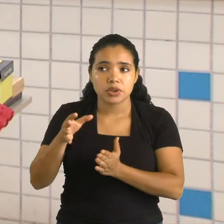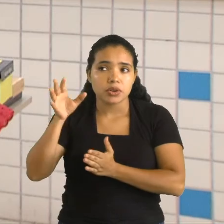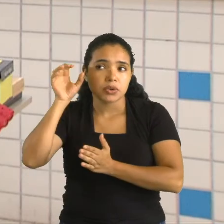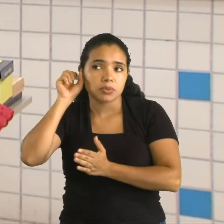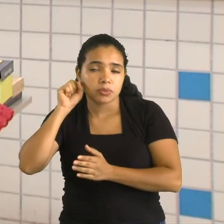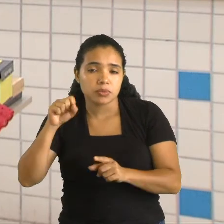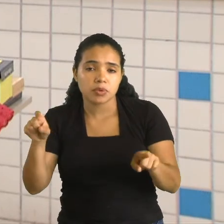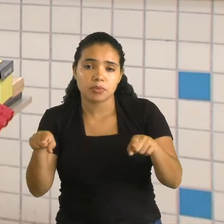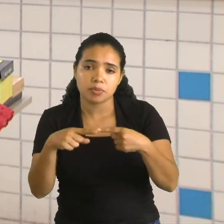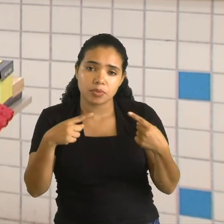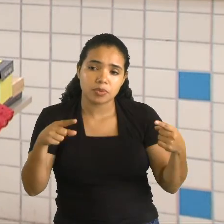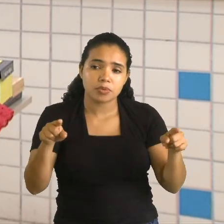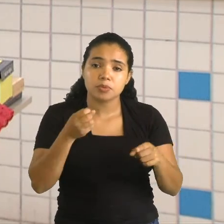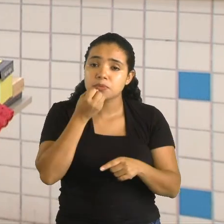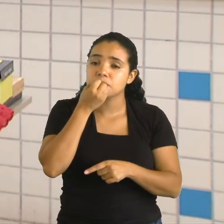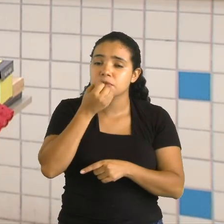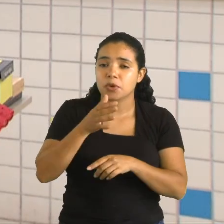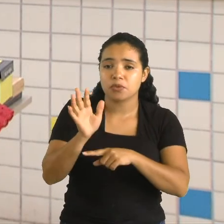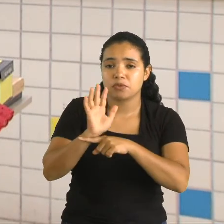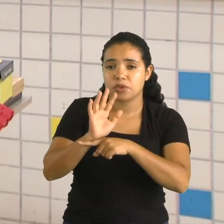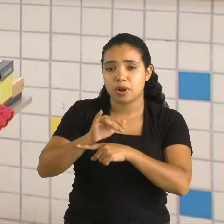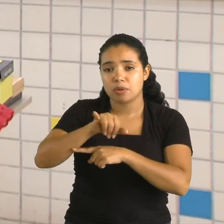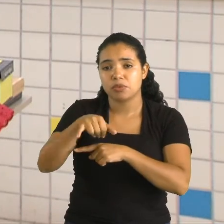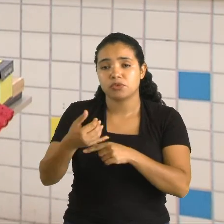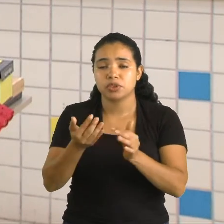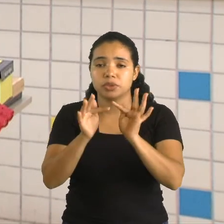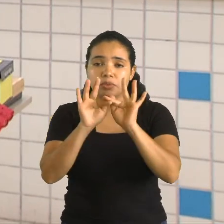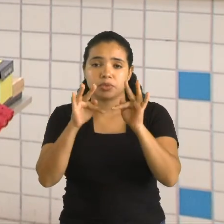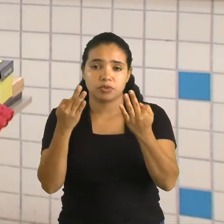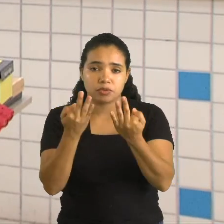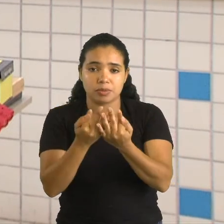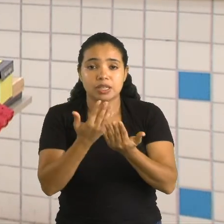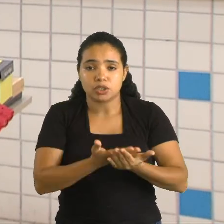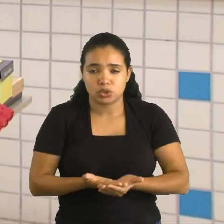música, veja um bom filme, aproveite um momento com a família e